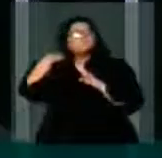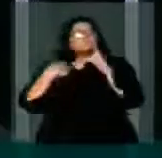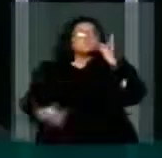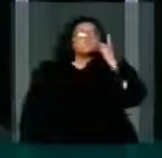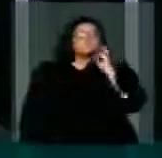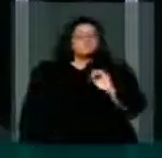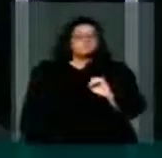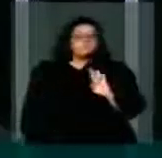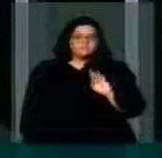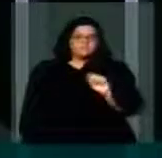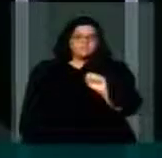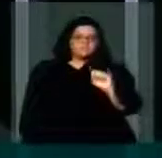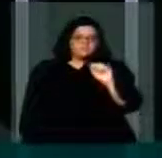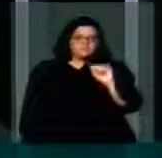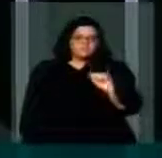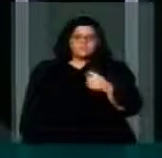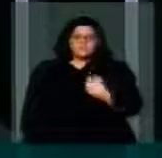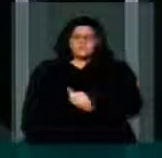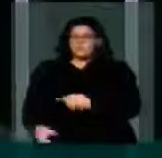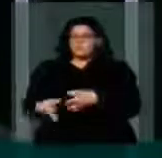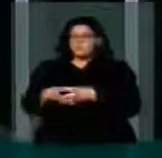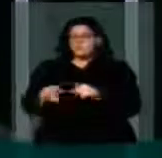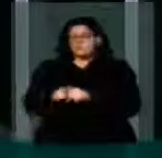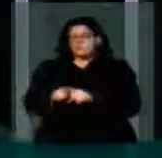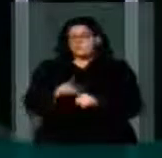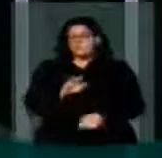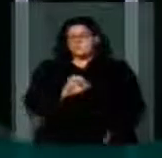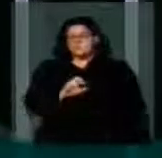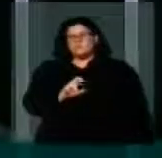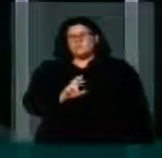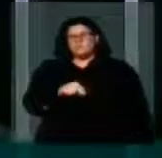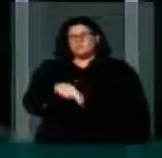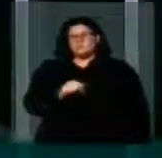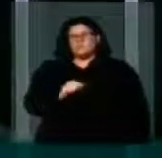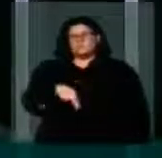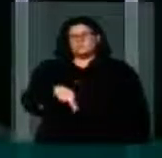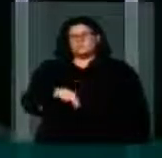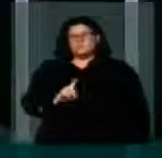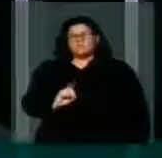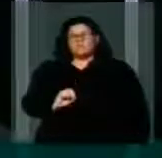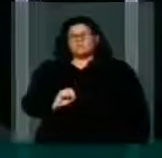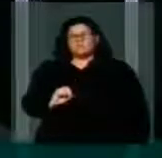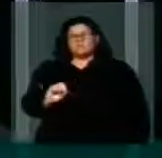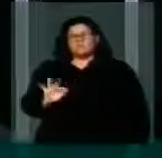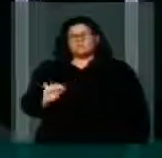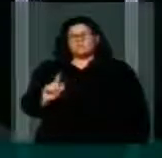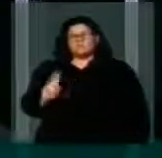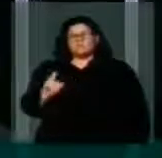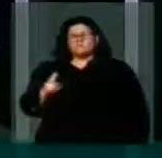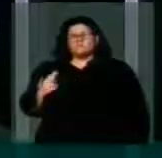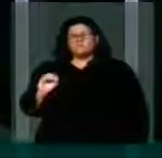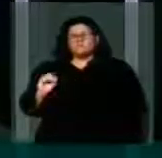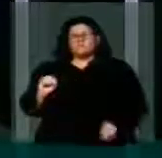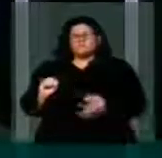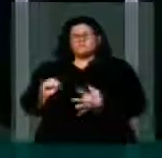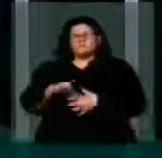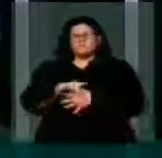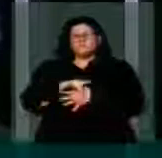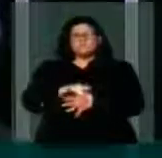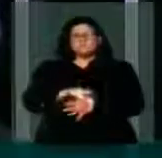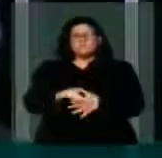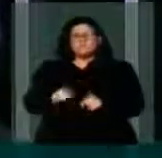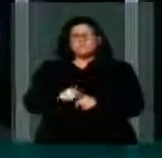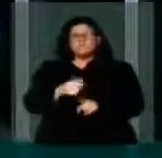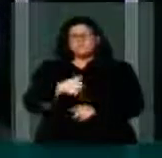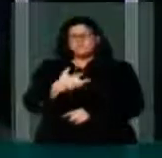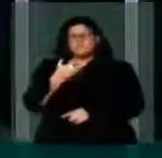nossa bancada, Fernando Filho, uma liderança nova que está aí, como eu já dizia no início, já agradeci a sua